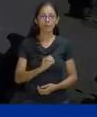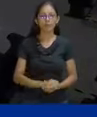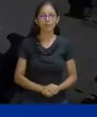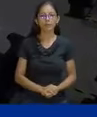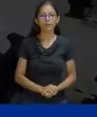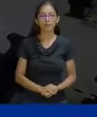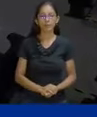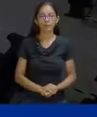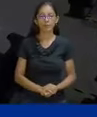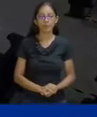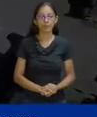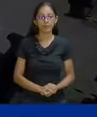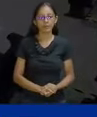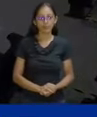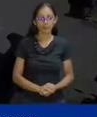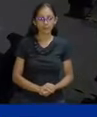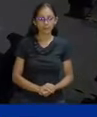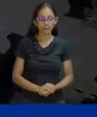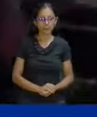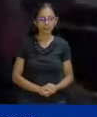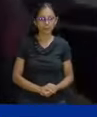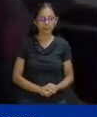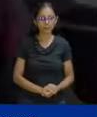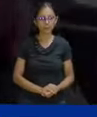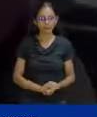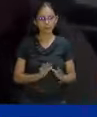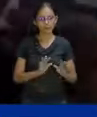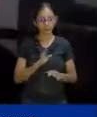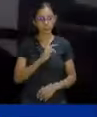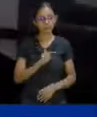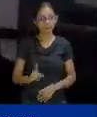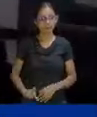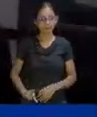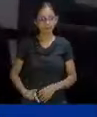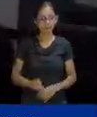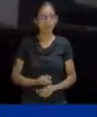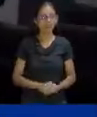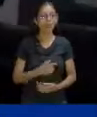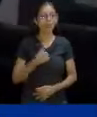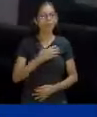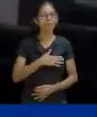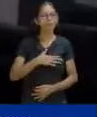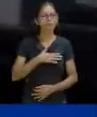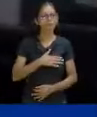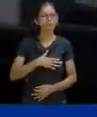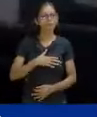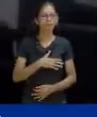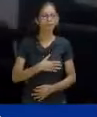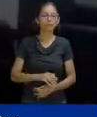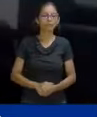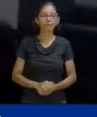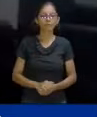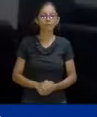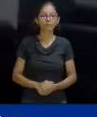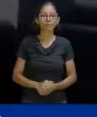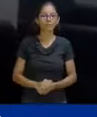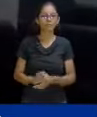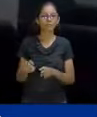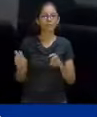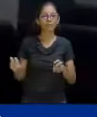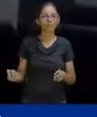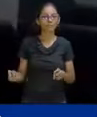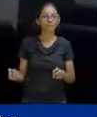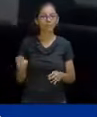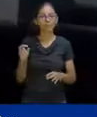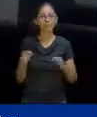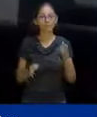Presidente, eu tenho muito prazer em dividir a cadeira com juízes de peso, como são todas vossas